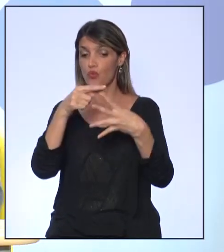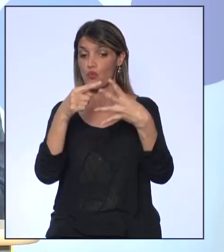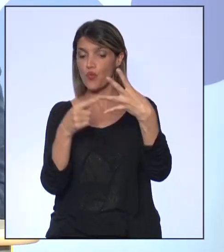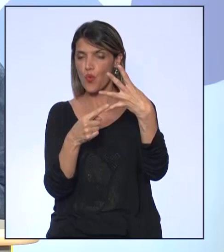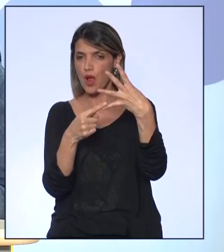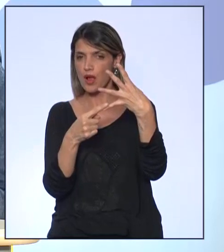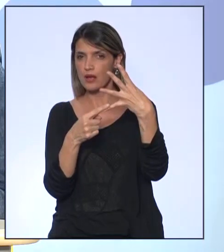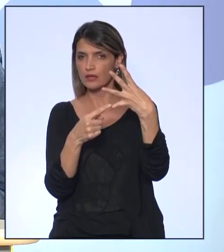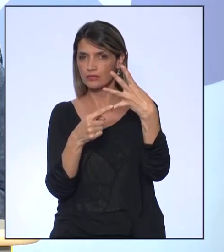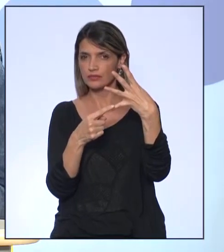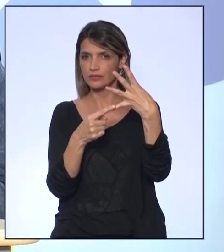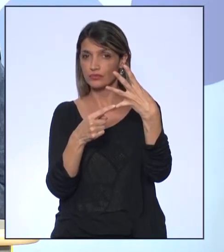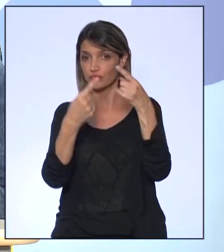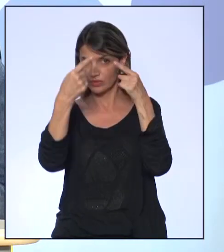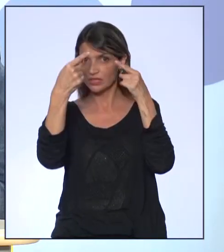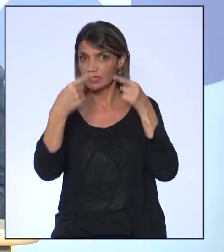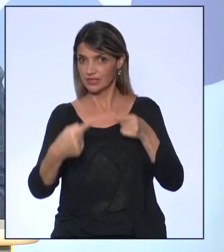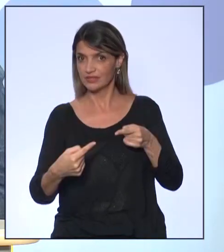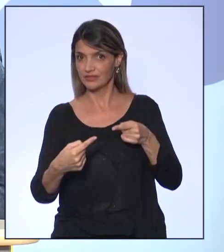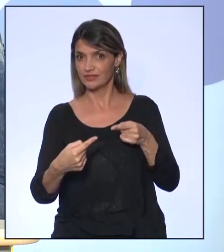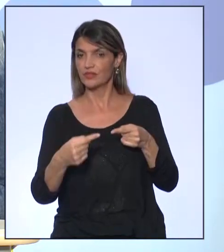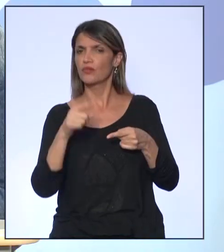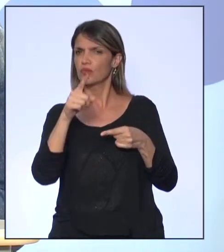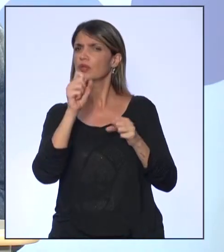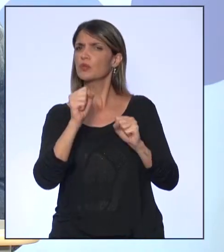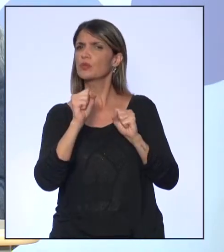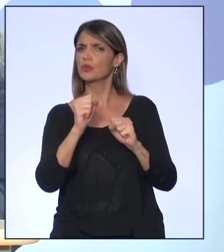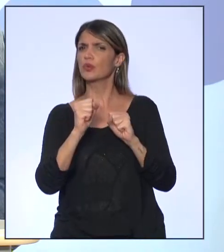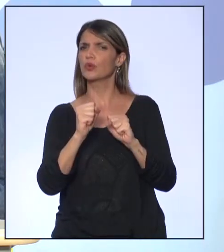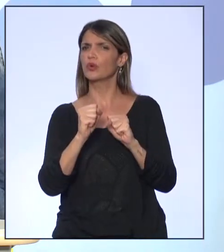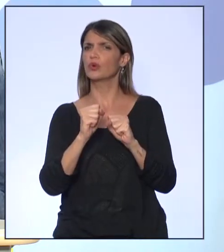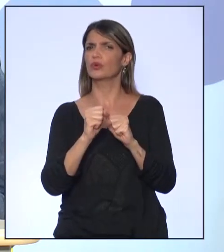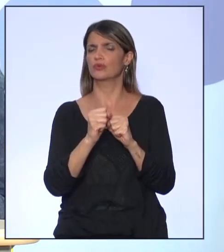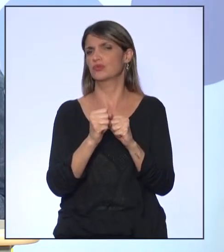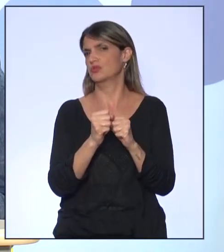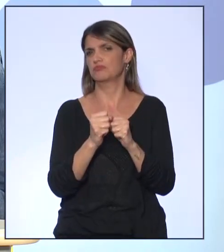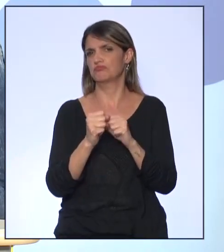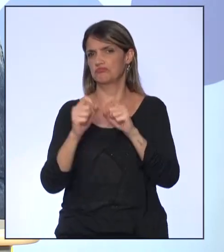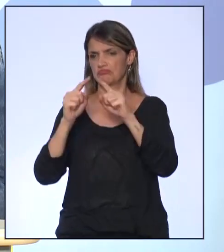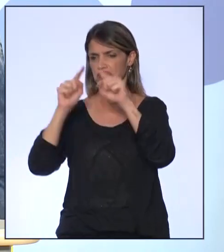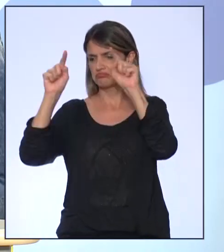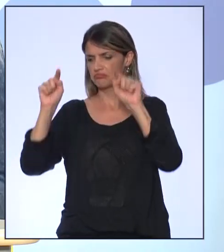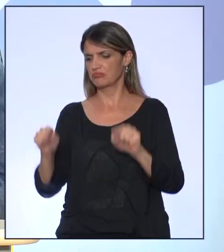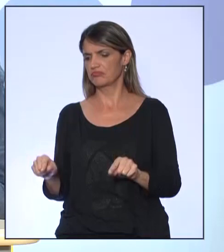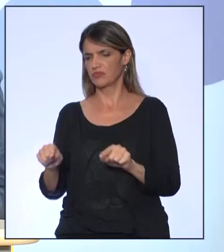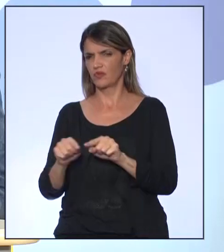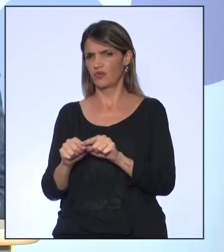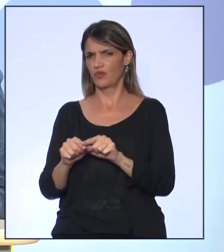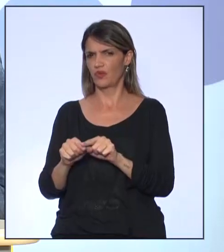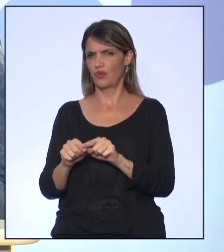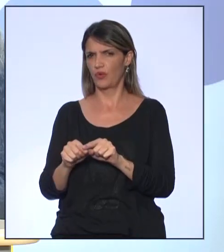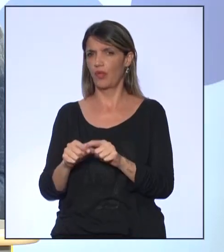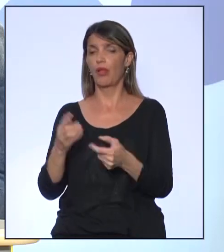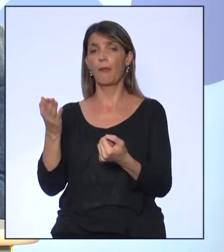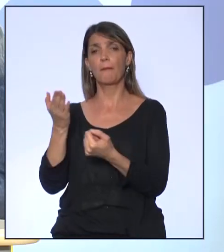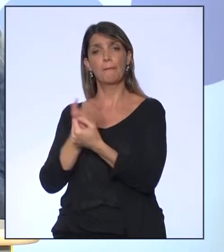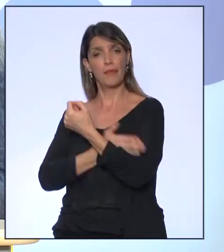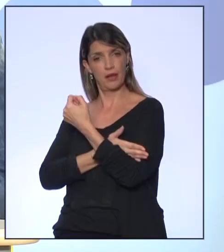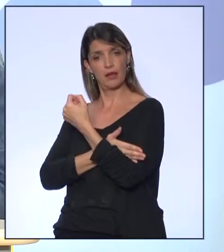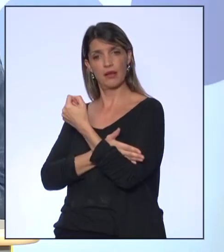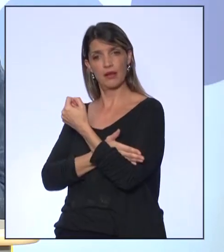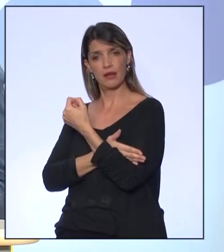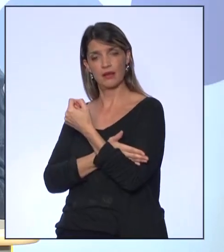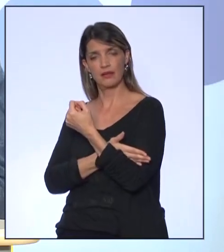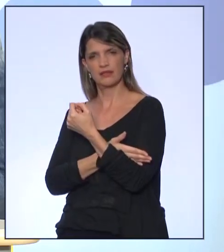desafios, foi como eu expliquei antes, você pode realizá-los através de um portfólio, onde você vai pegar uma pasta, essa pasta catálogo, né,